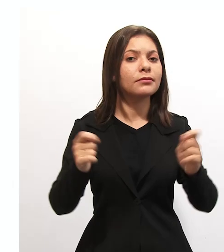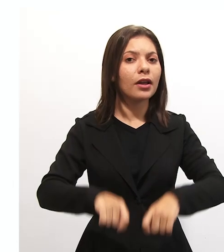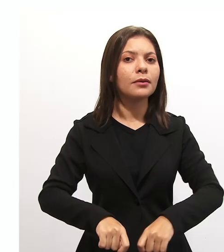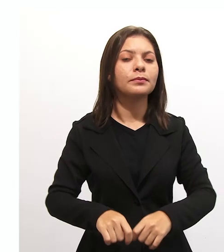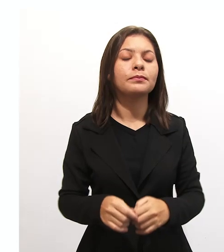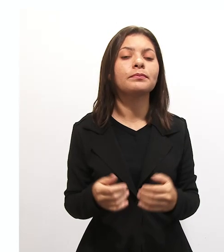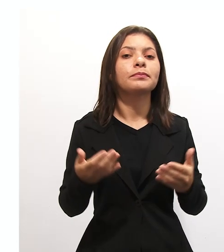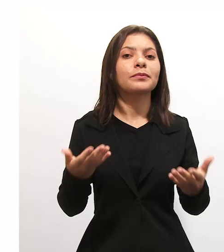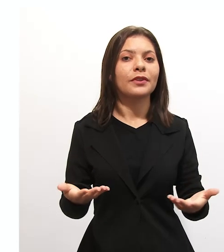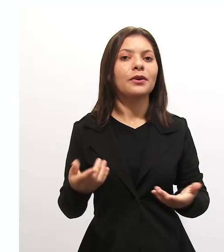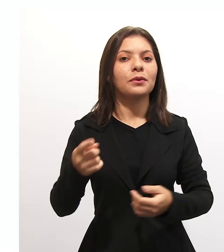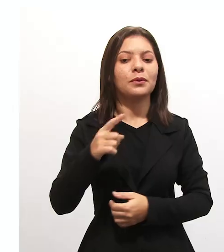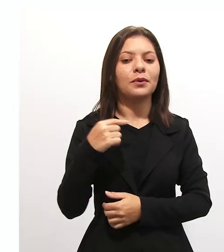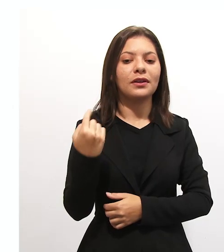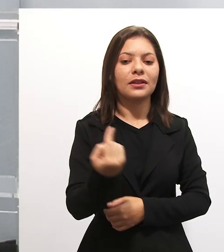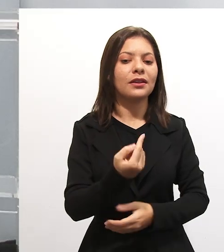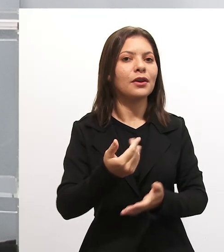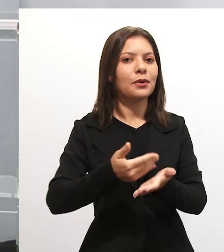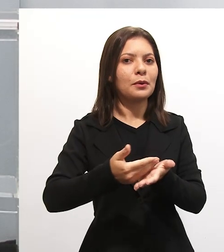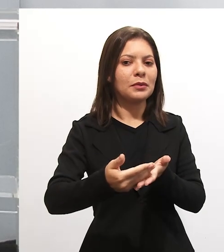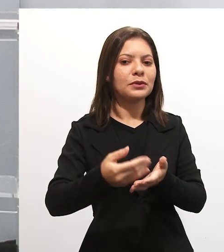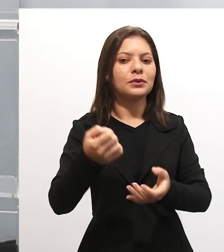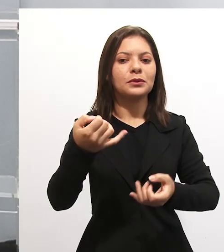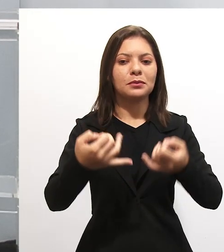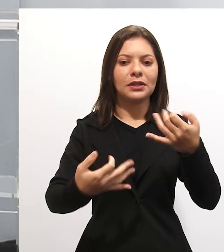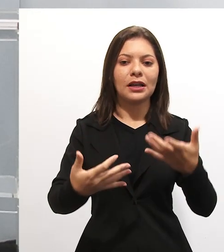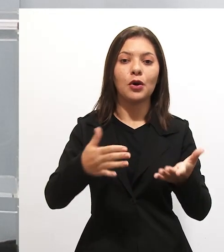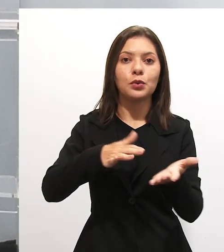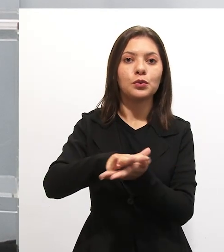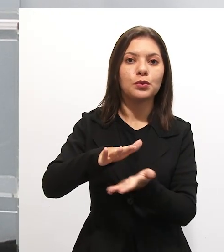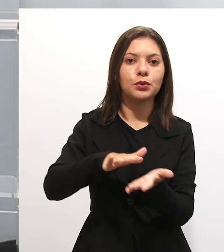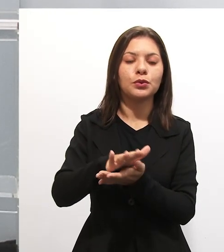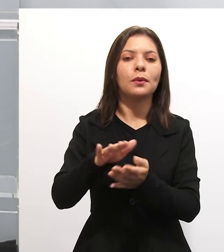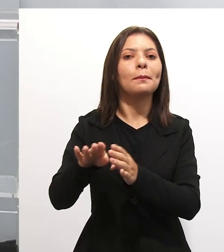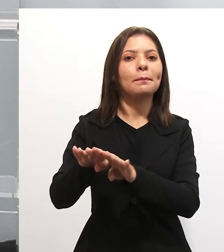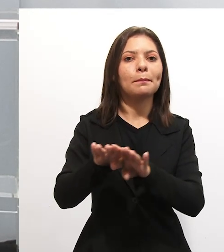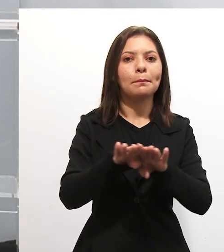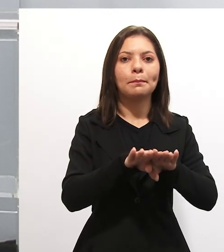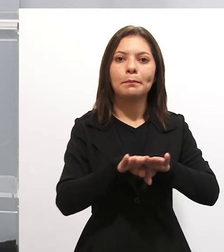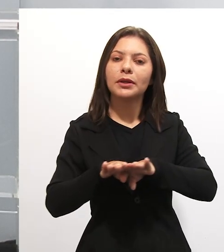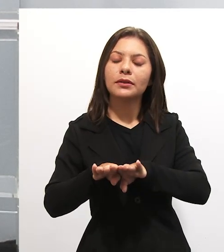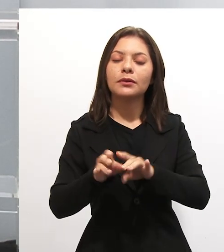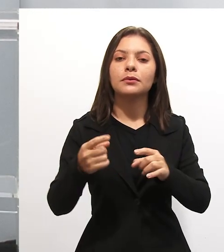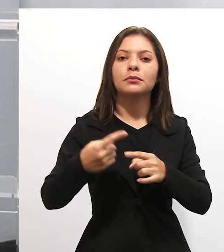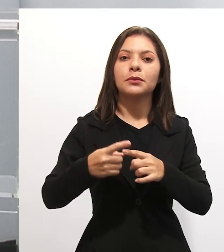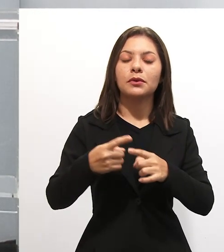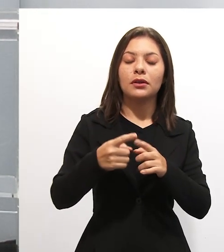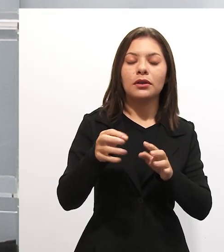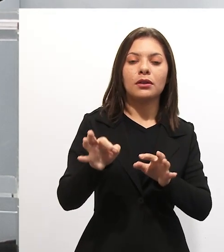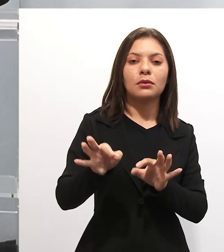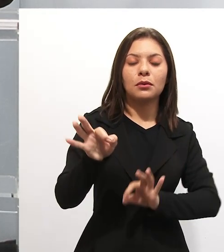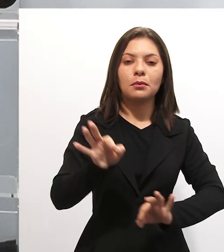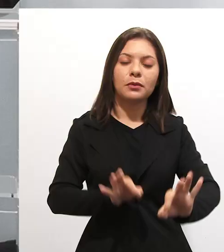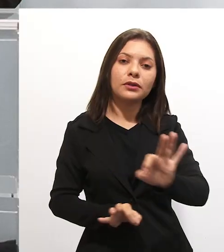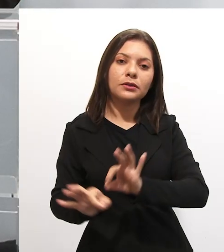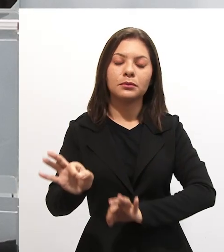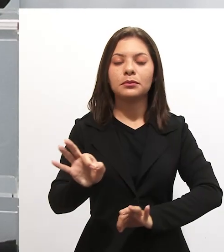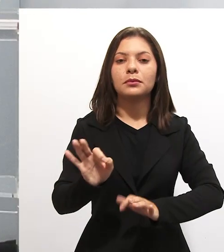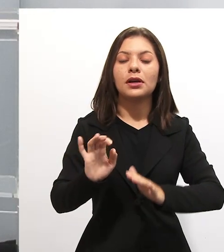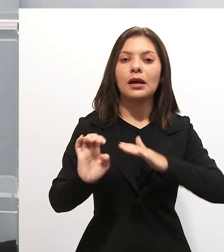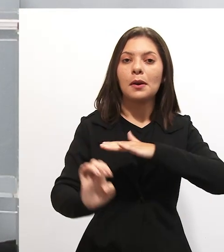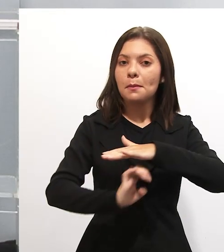iniciou, né, os trabalhos a respeito do custo padrão. Porque dentro de um planejamento, a